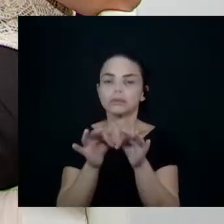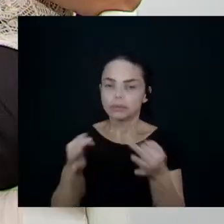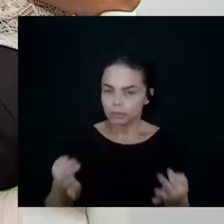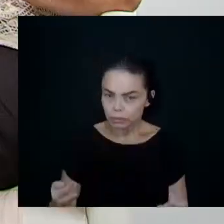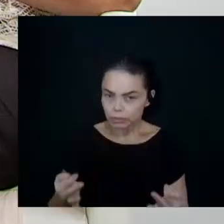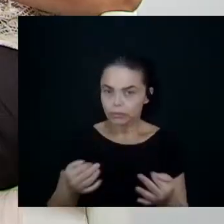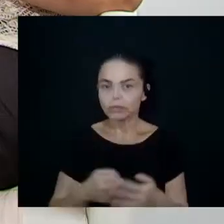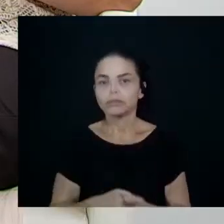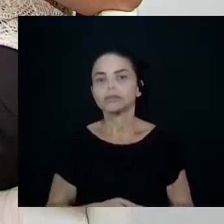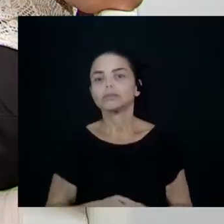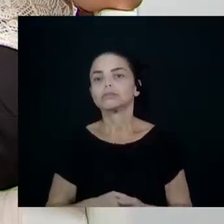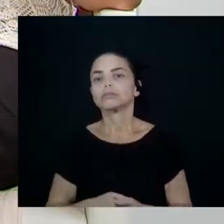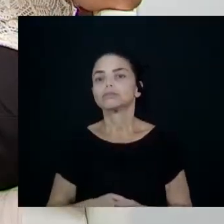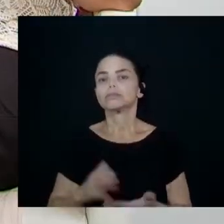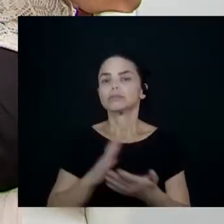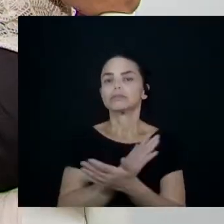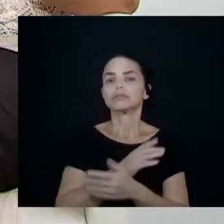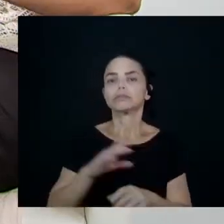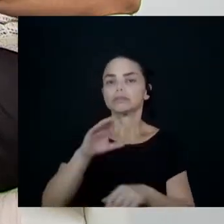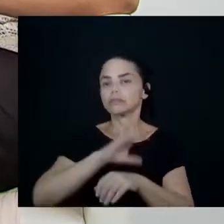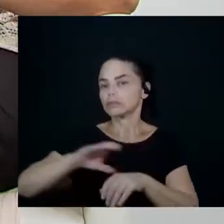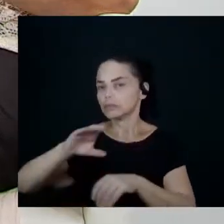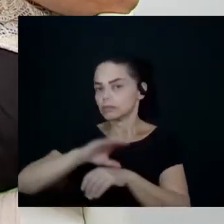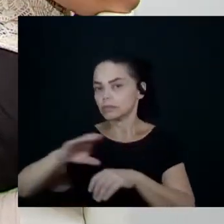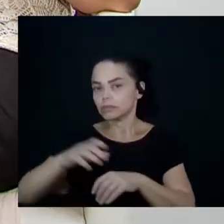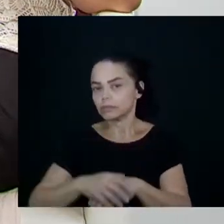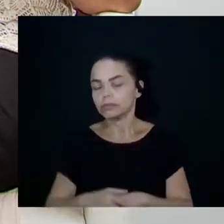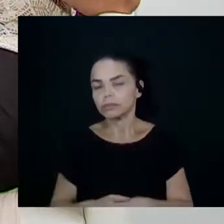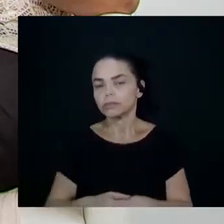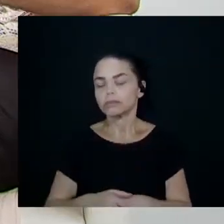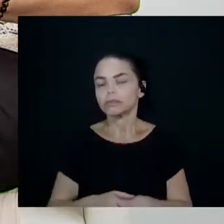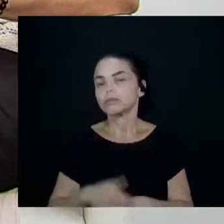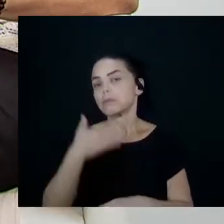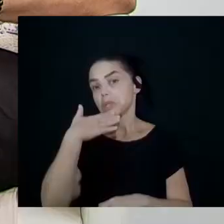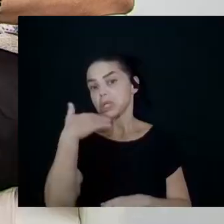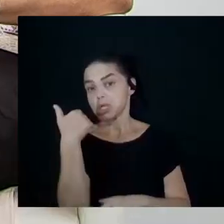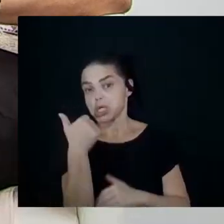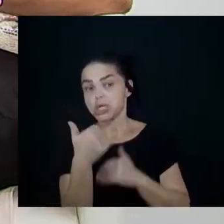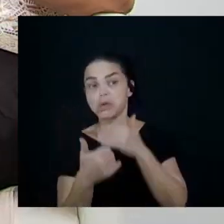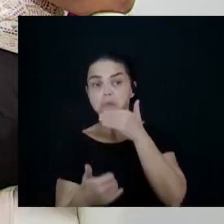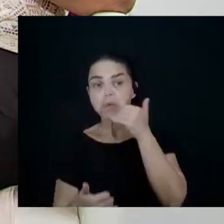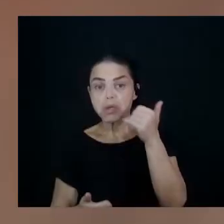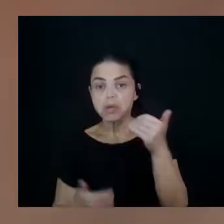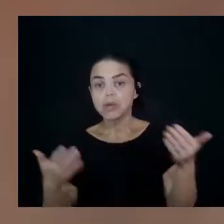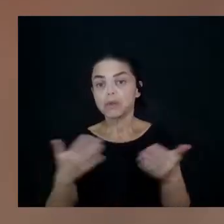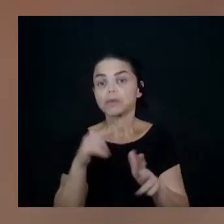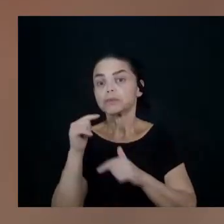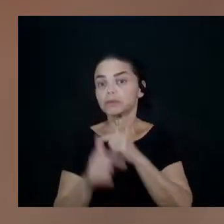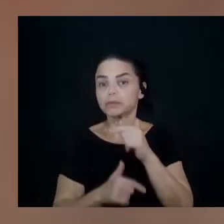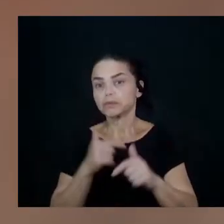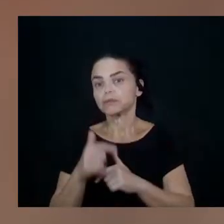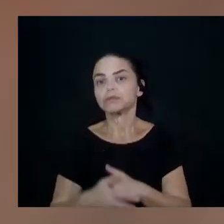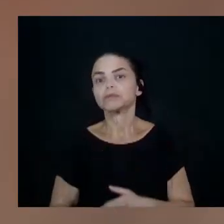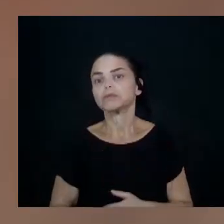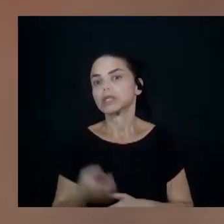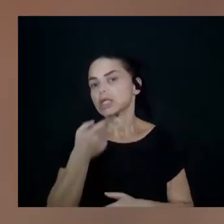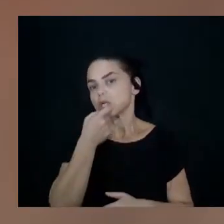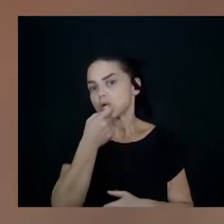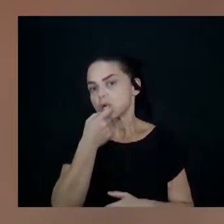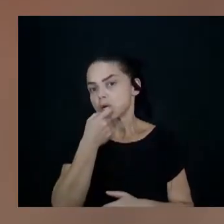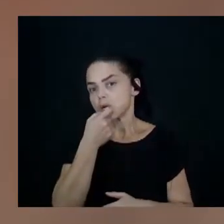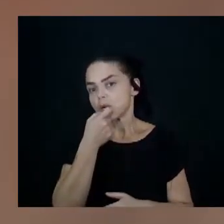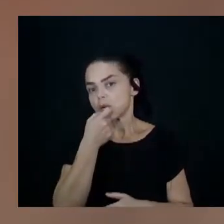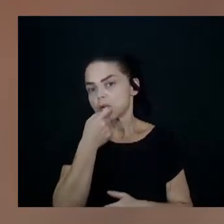muito simples. Comecei a fazer alguns cursos e fui me especializando. Então, hoje eu trabalho só